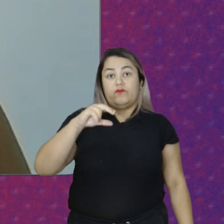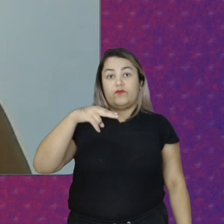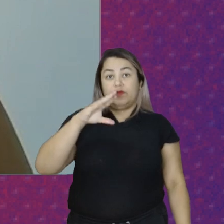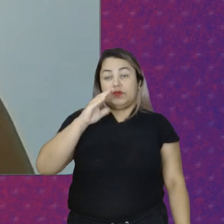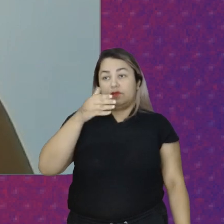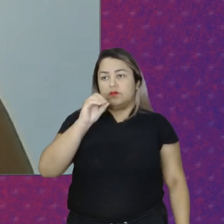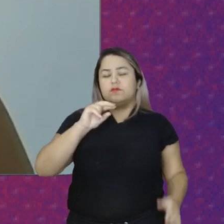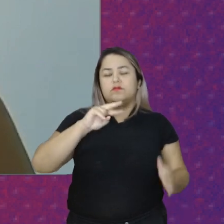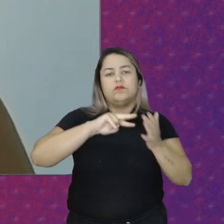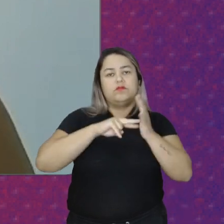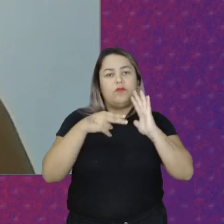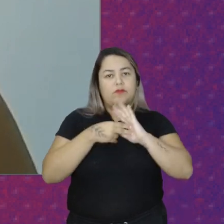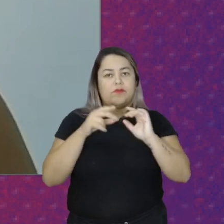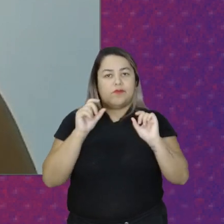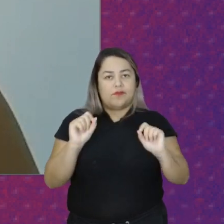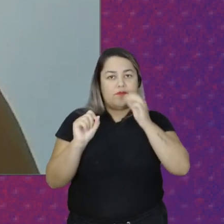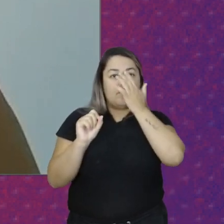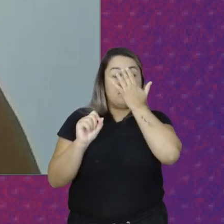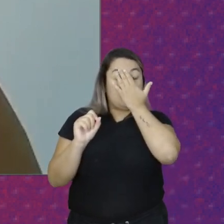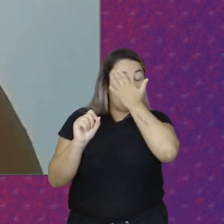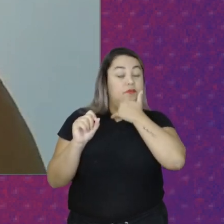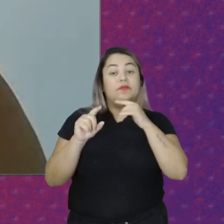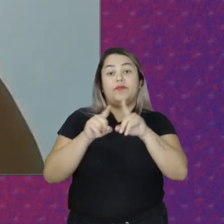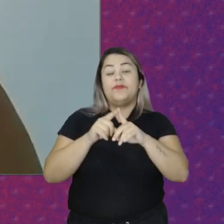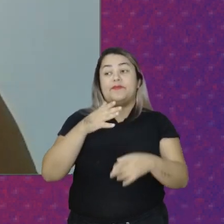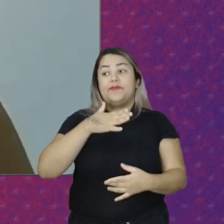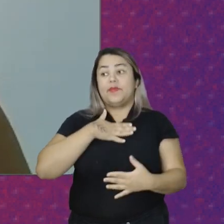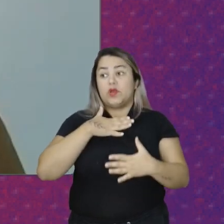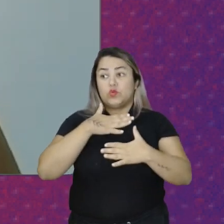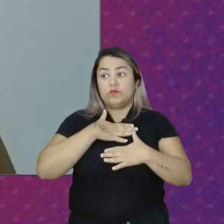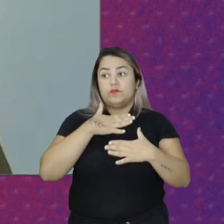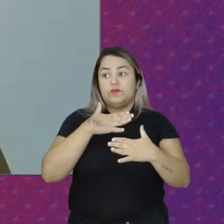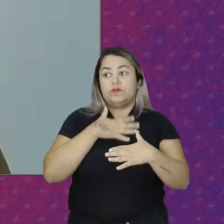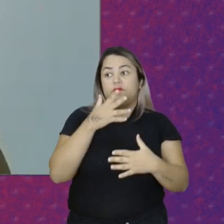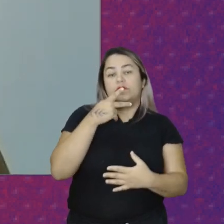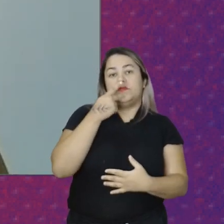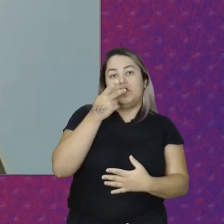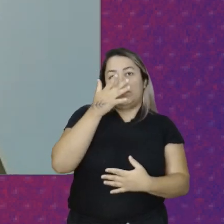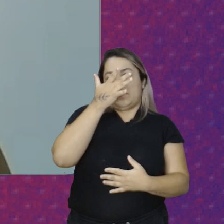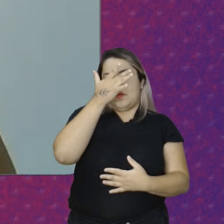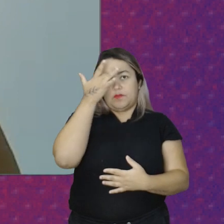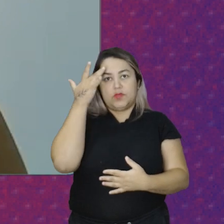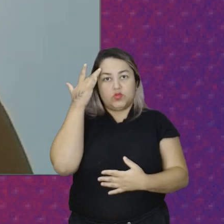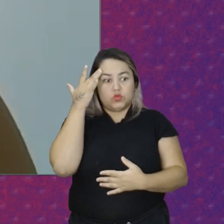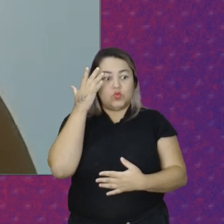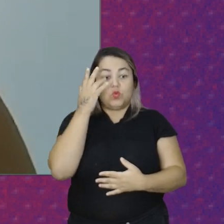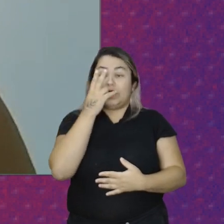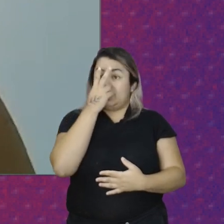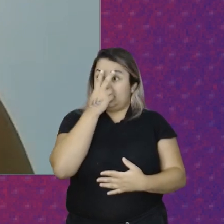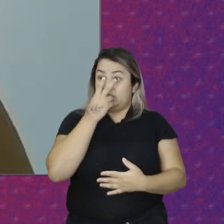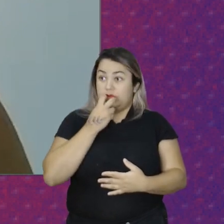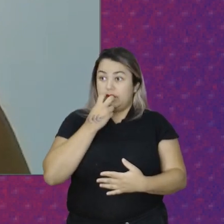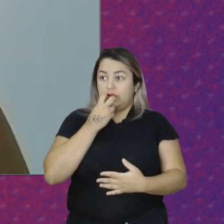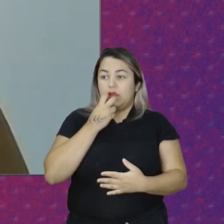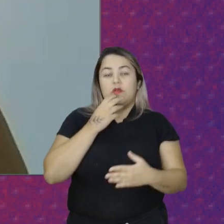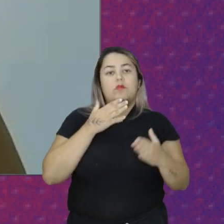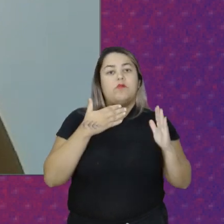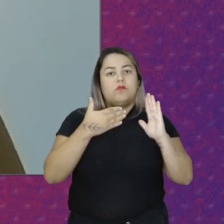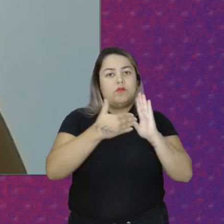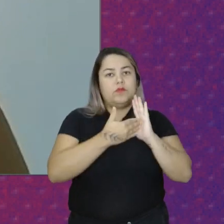dizer que a minha condição do corpo, então, quando eu falo que eu sou uma pessoa cega, é um